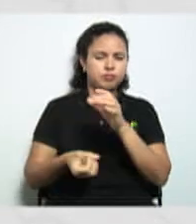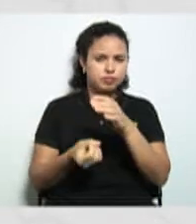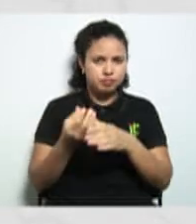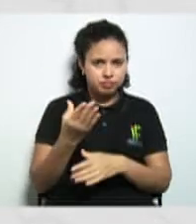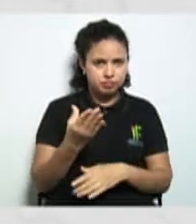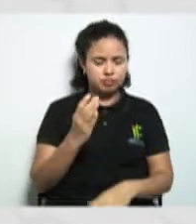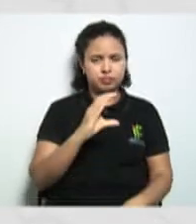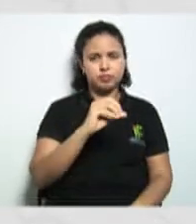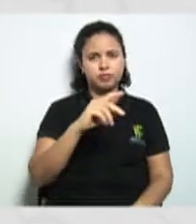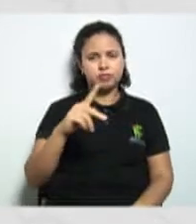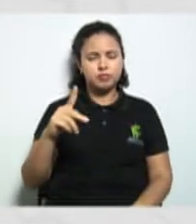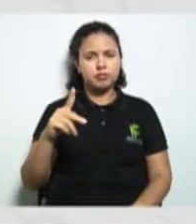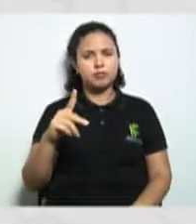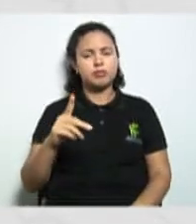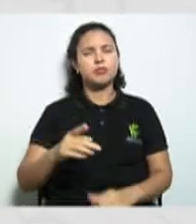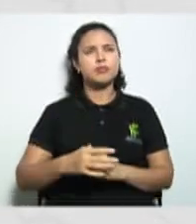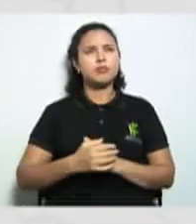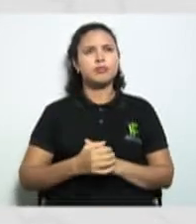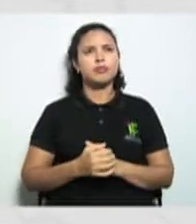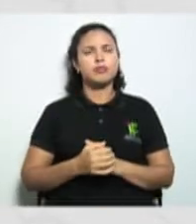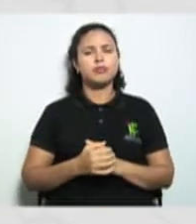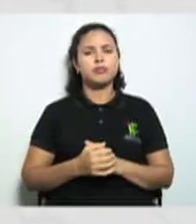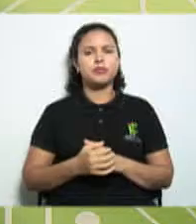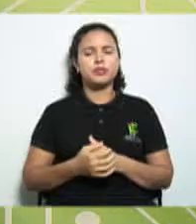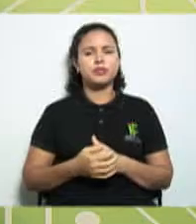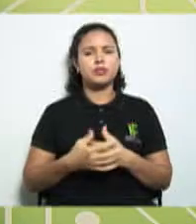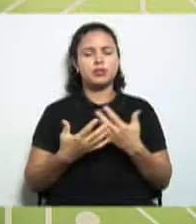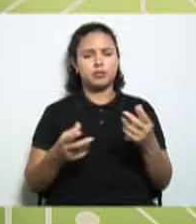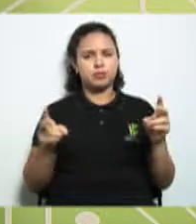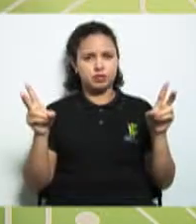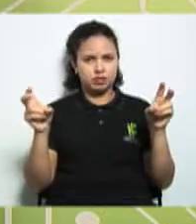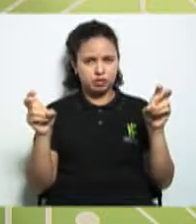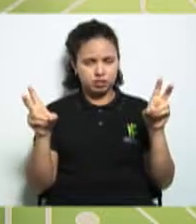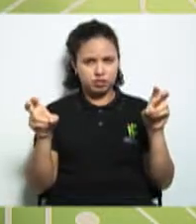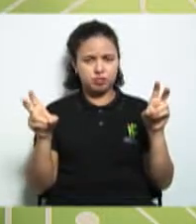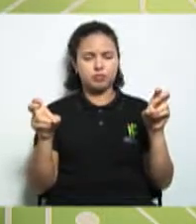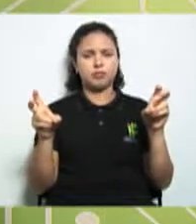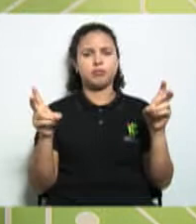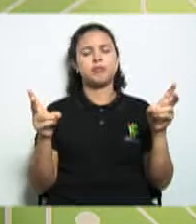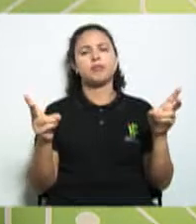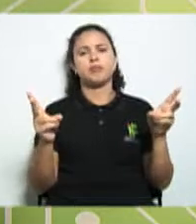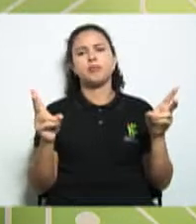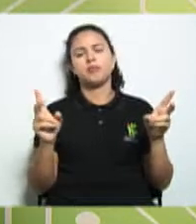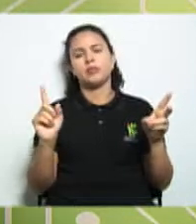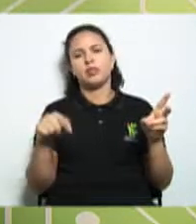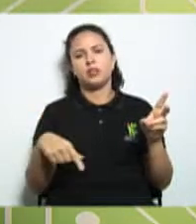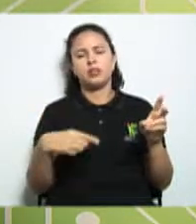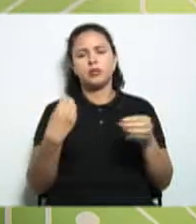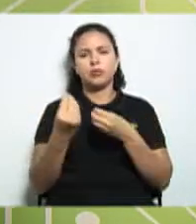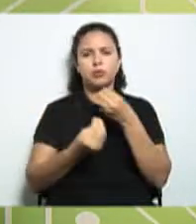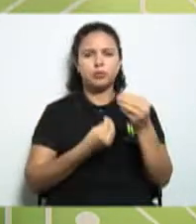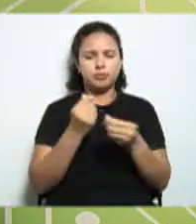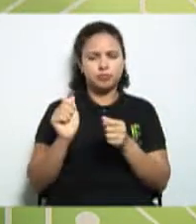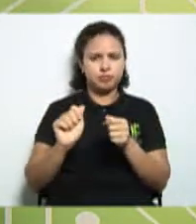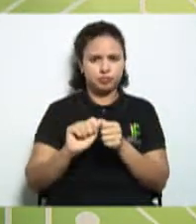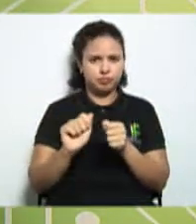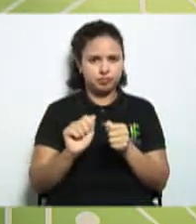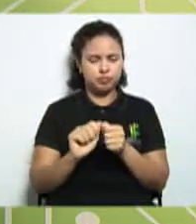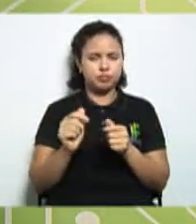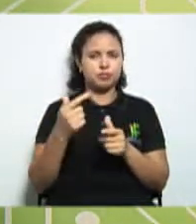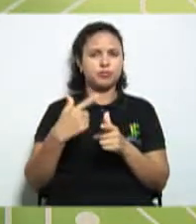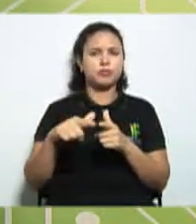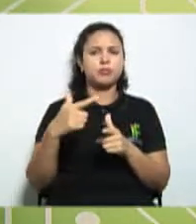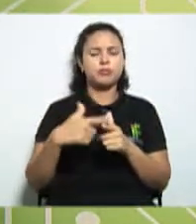cooperativas. Então, os meus temas e os meus assuntos, né? Como é que eu vou formular um